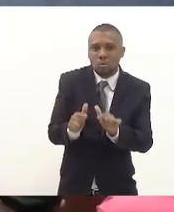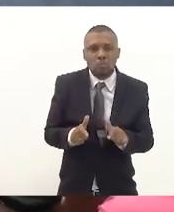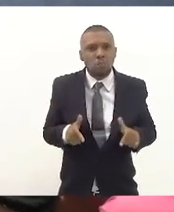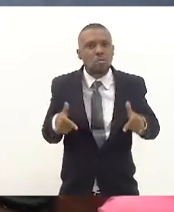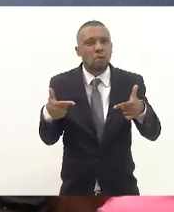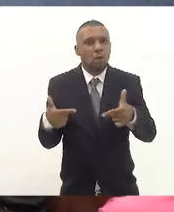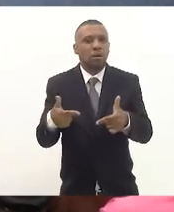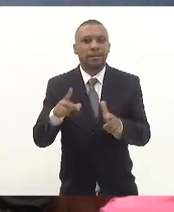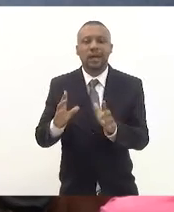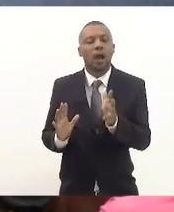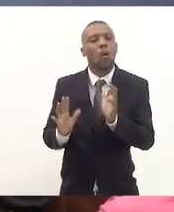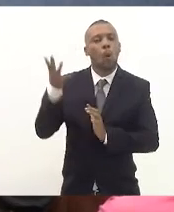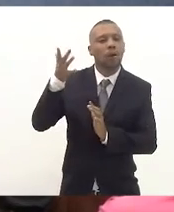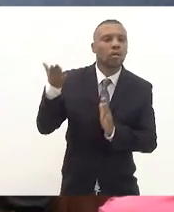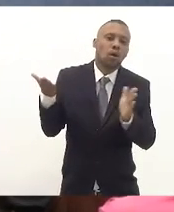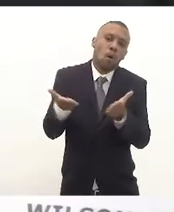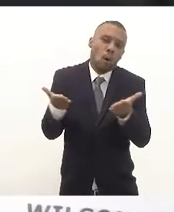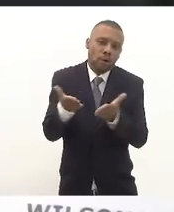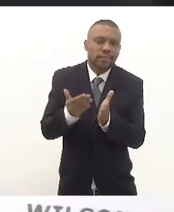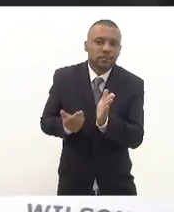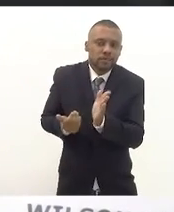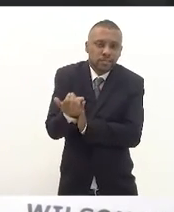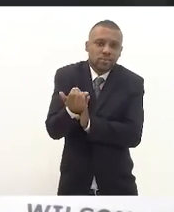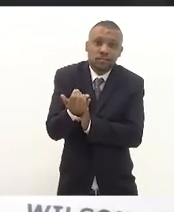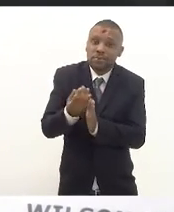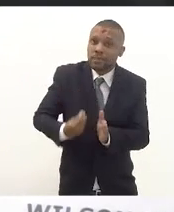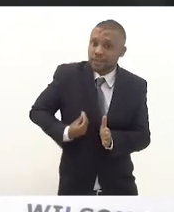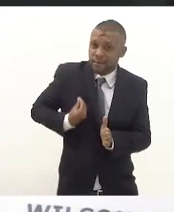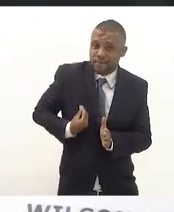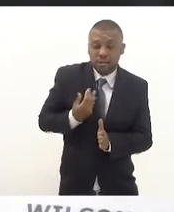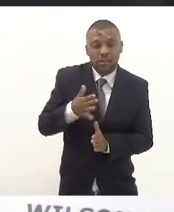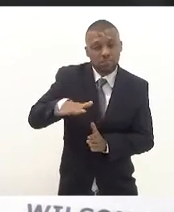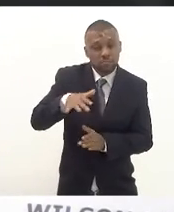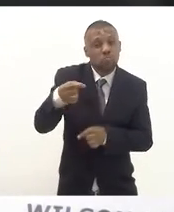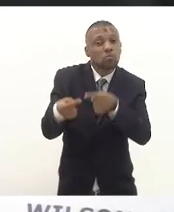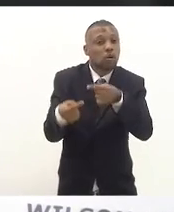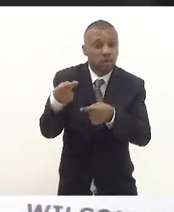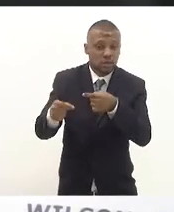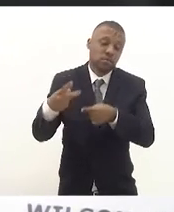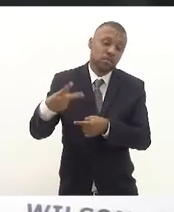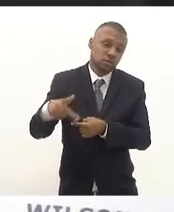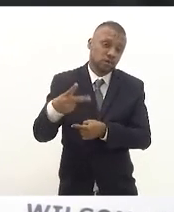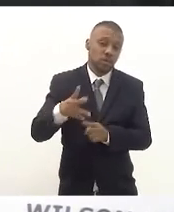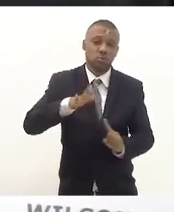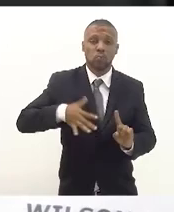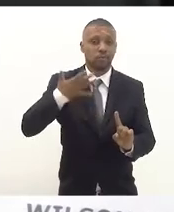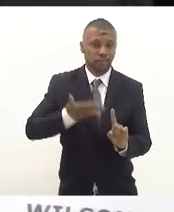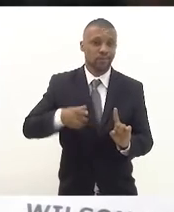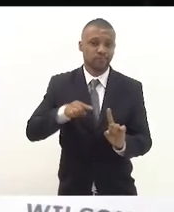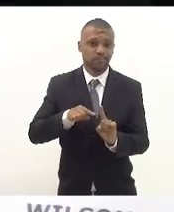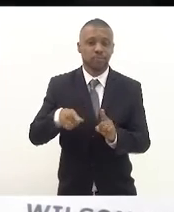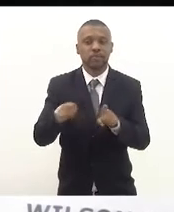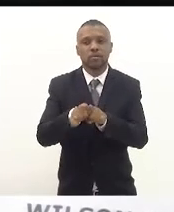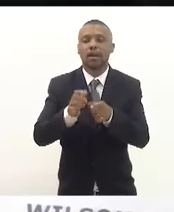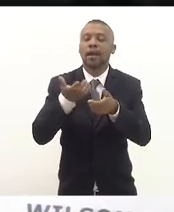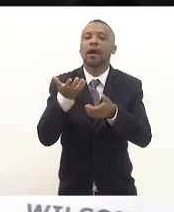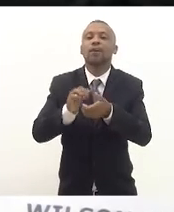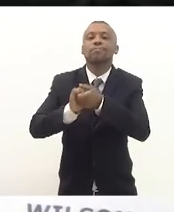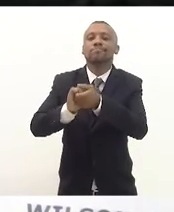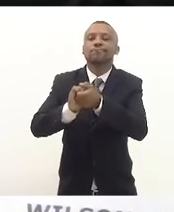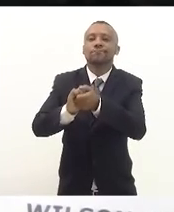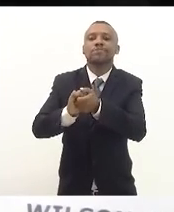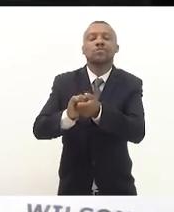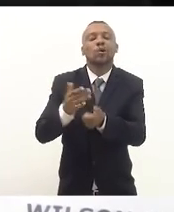que deu início na na vida política dele e saudar Também